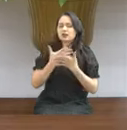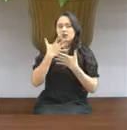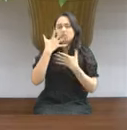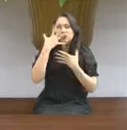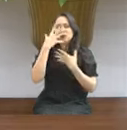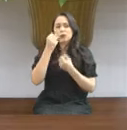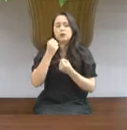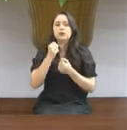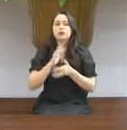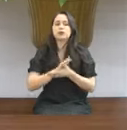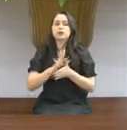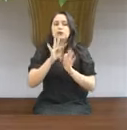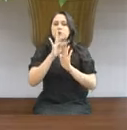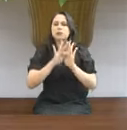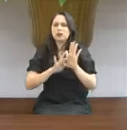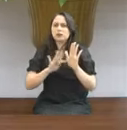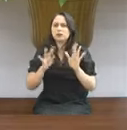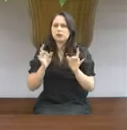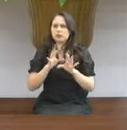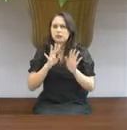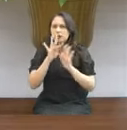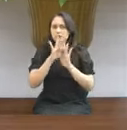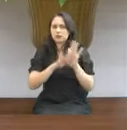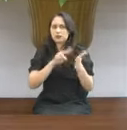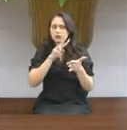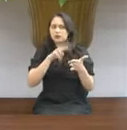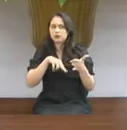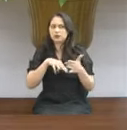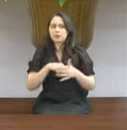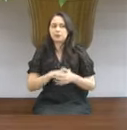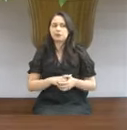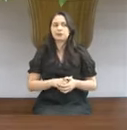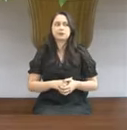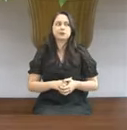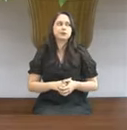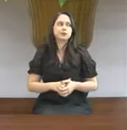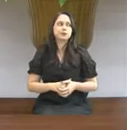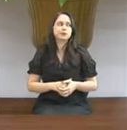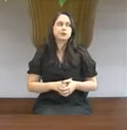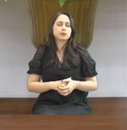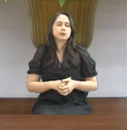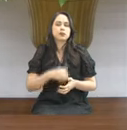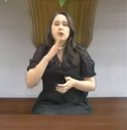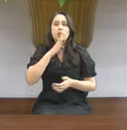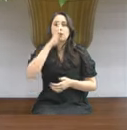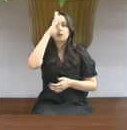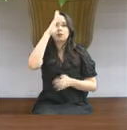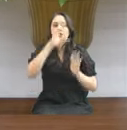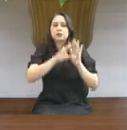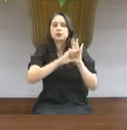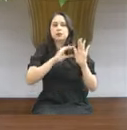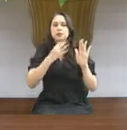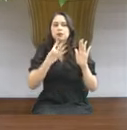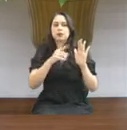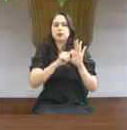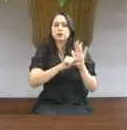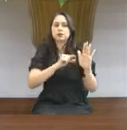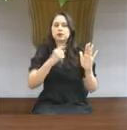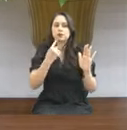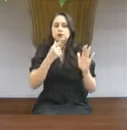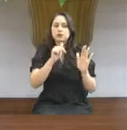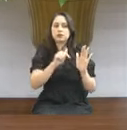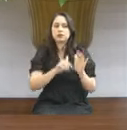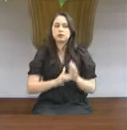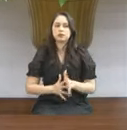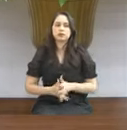Só quero ler um texto para terminar. E eu queria que você fosse comigo em Romanos 4, 17. Estou